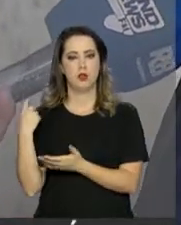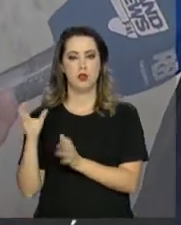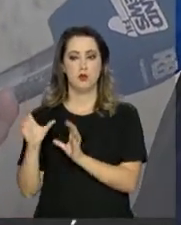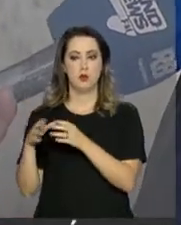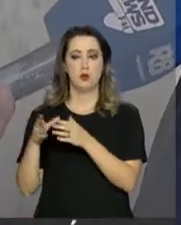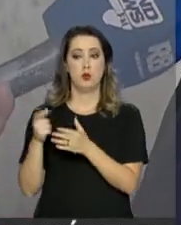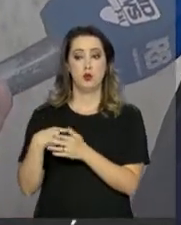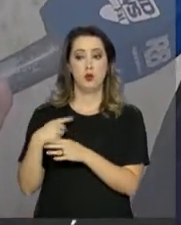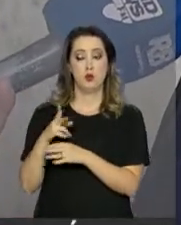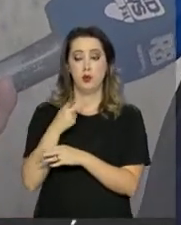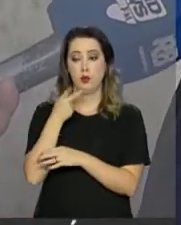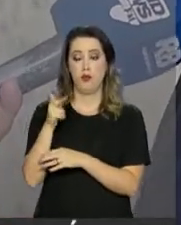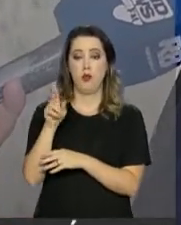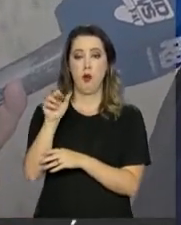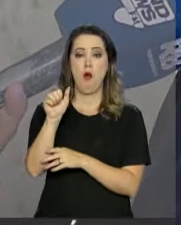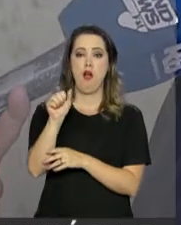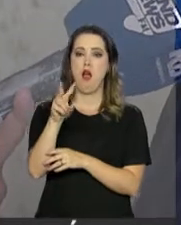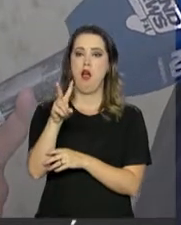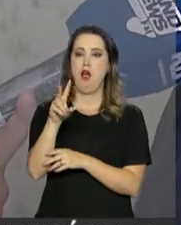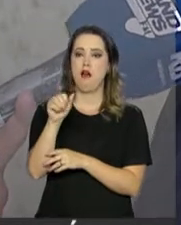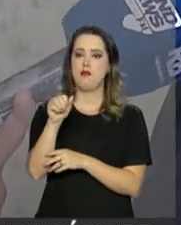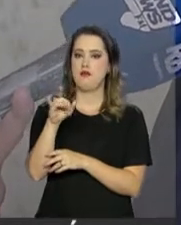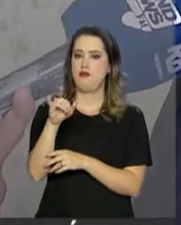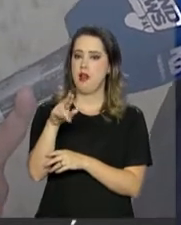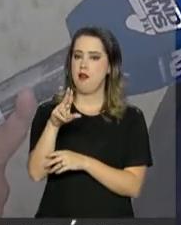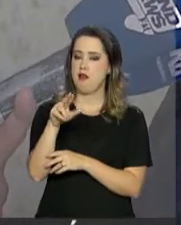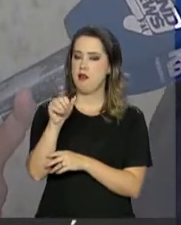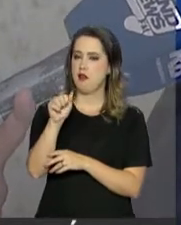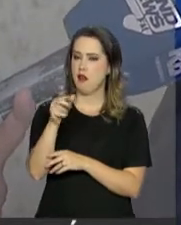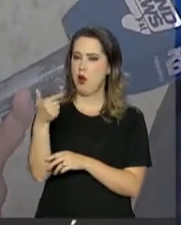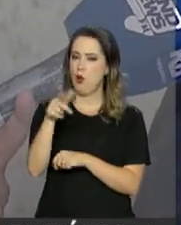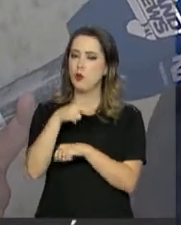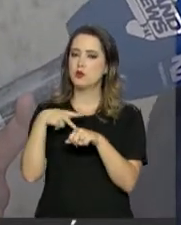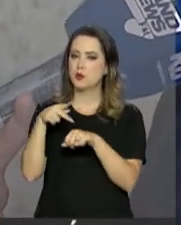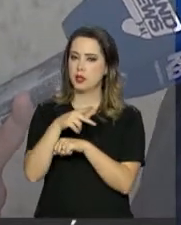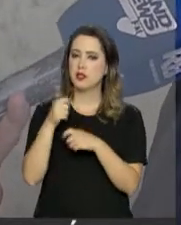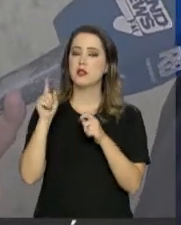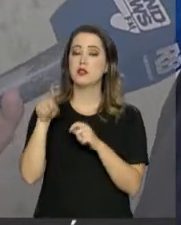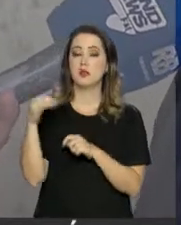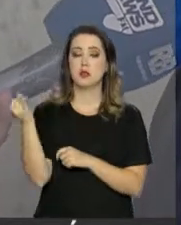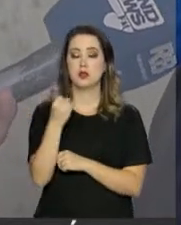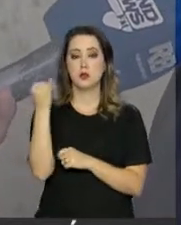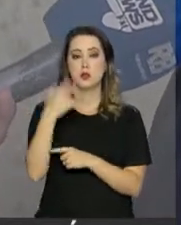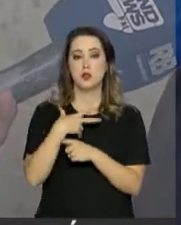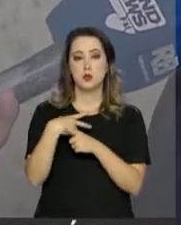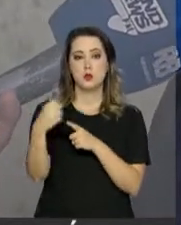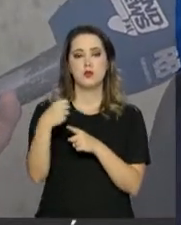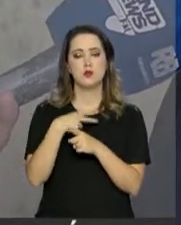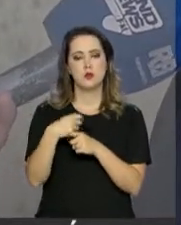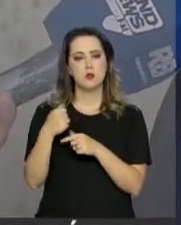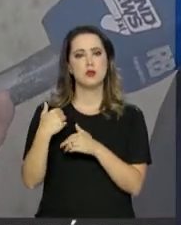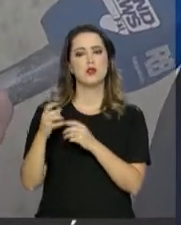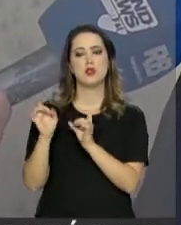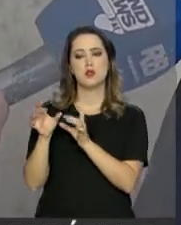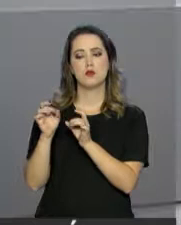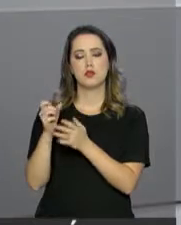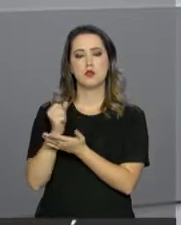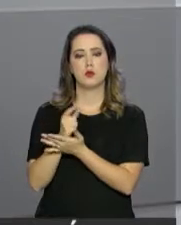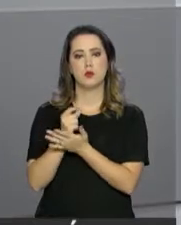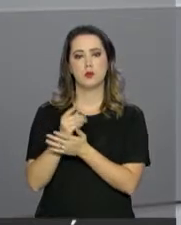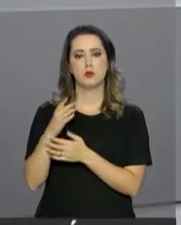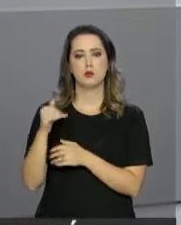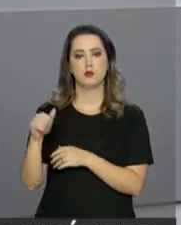garantidor que o fundo garantidor é peça é instrumento fundamental para o sucesso do processo de exportações